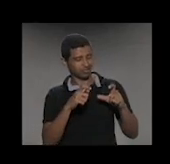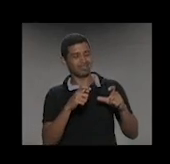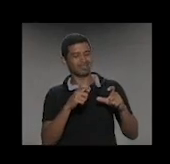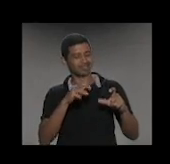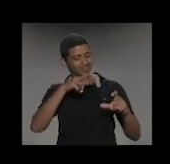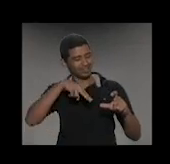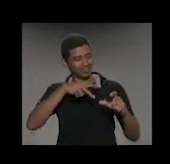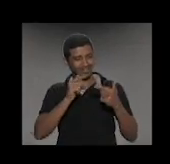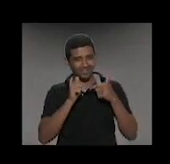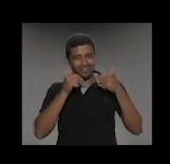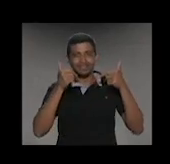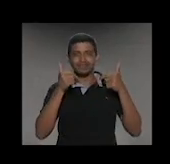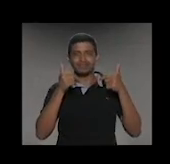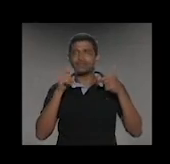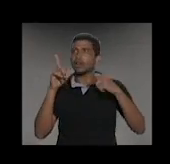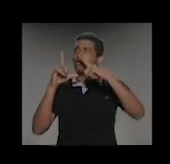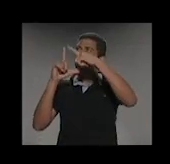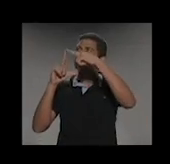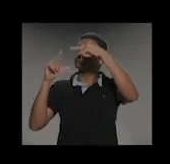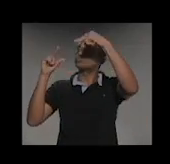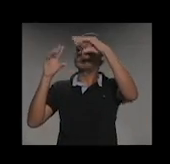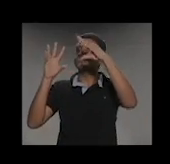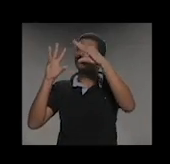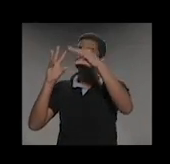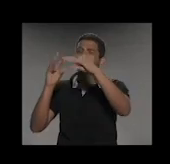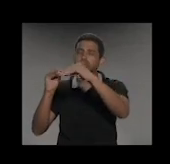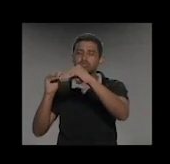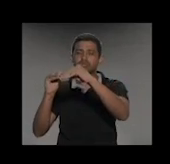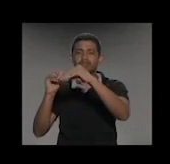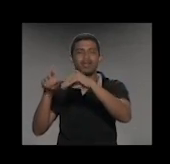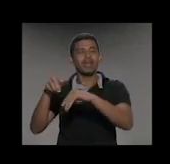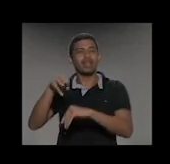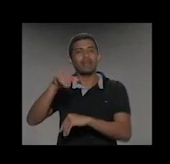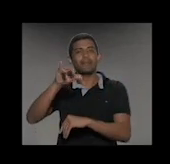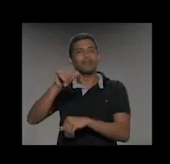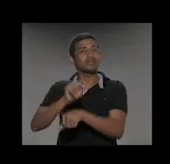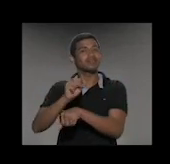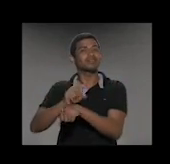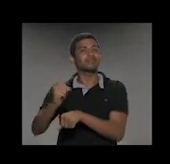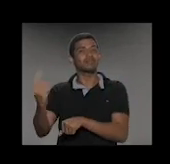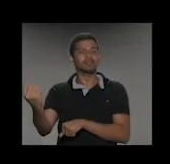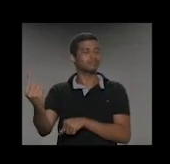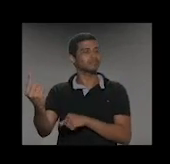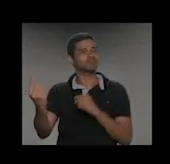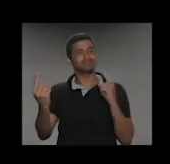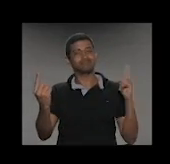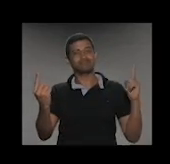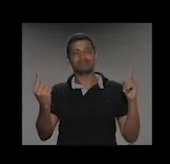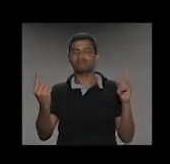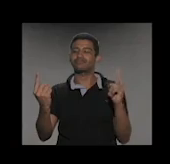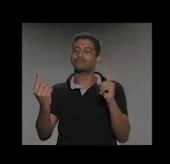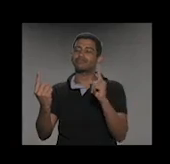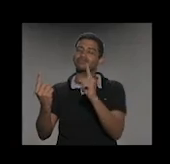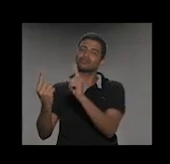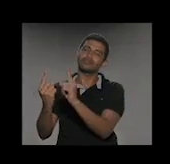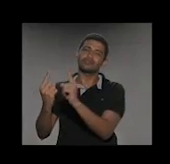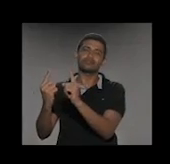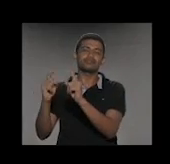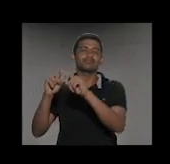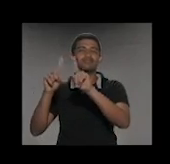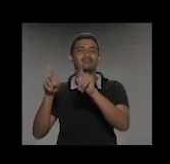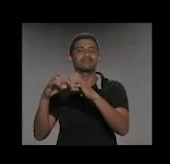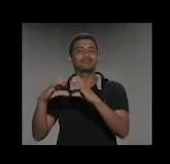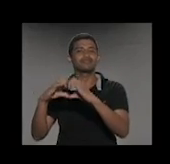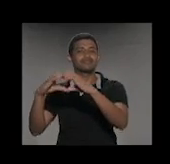e sorriu. E quando a lua ficou harta, Maria estava. E o amor se fez sob